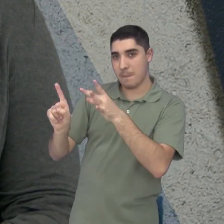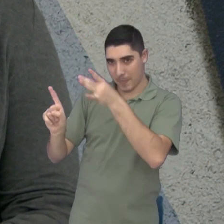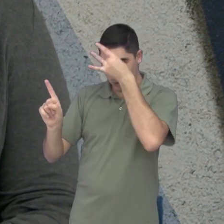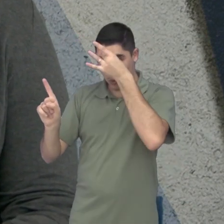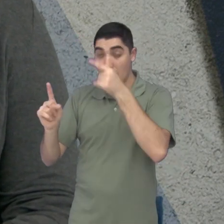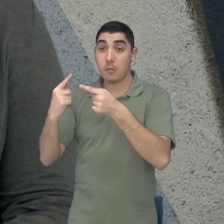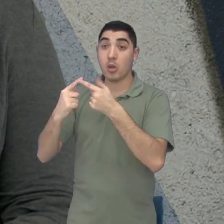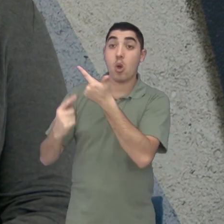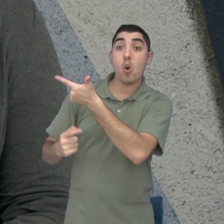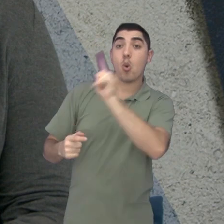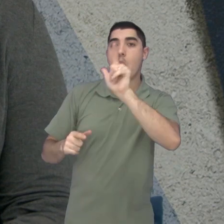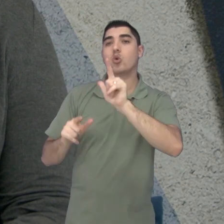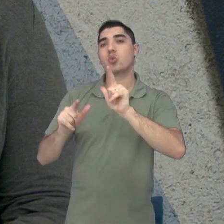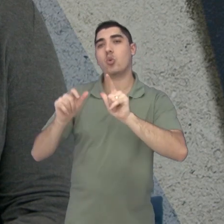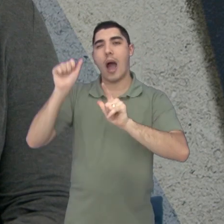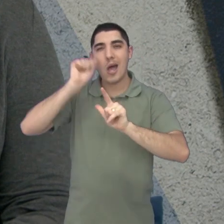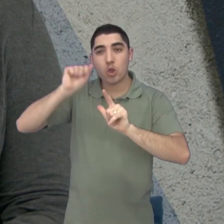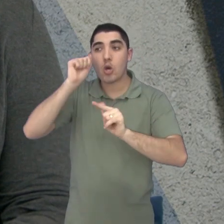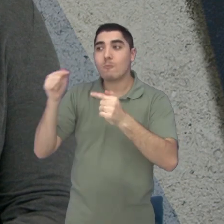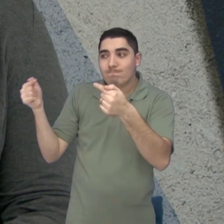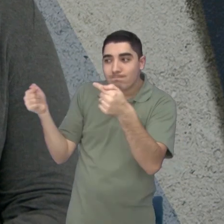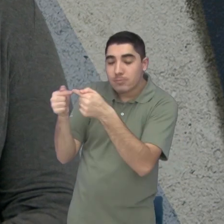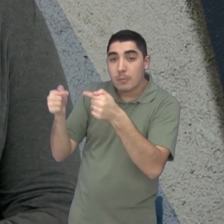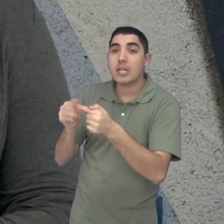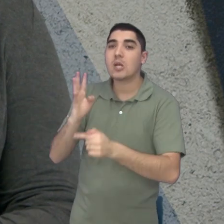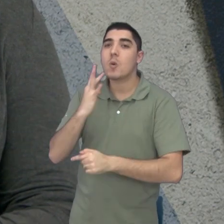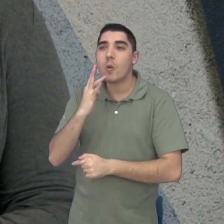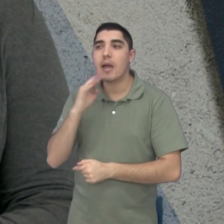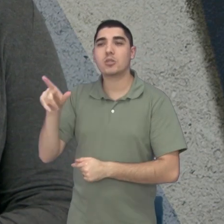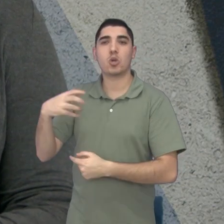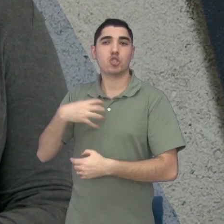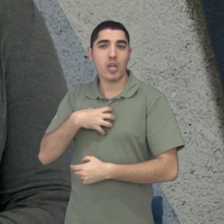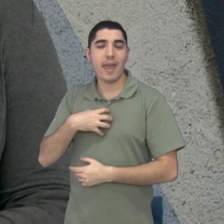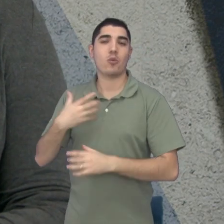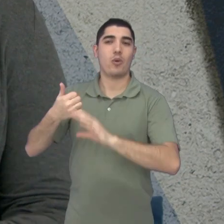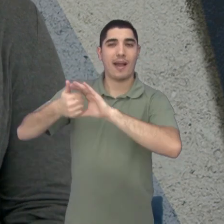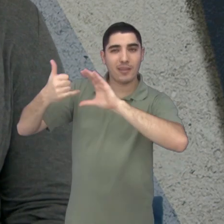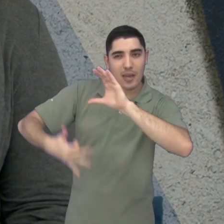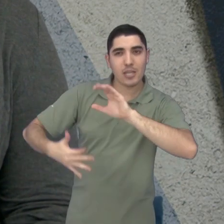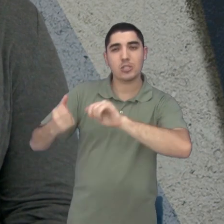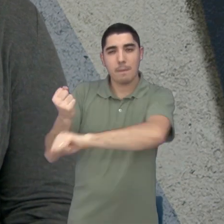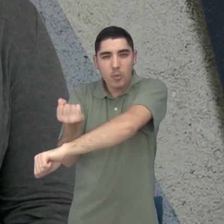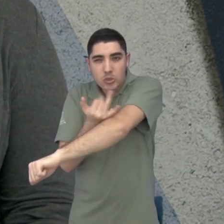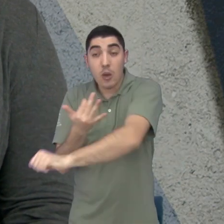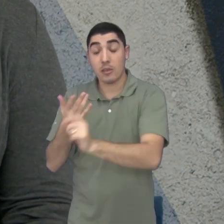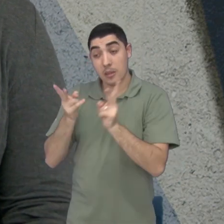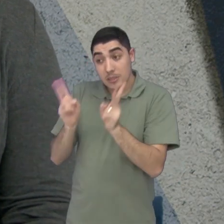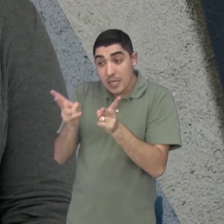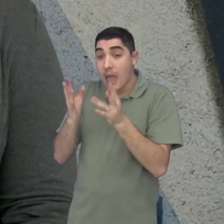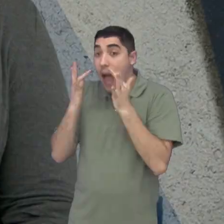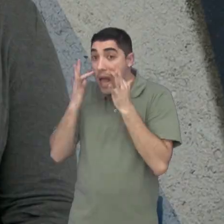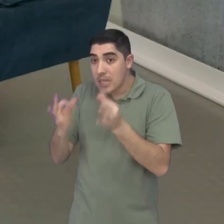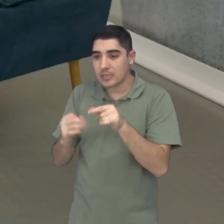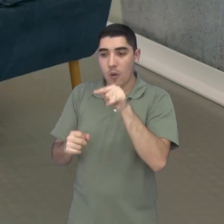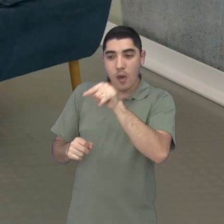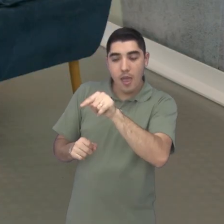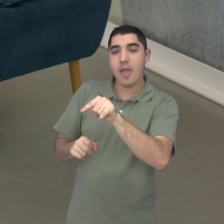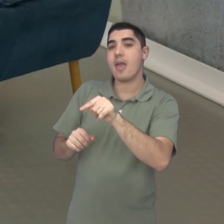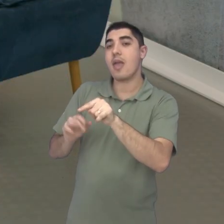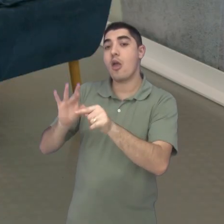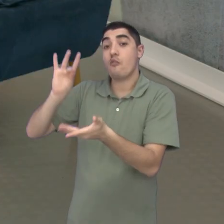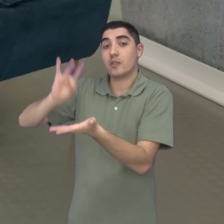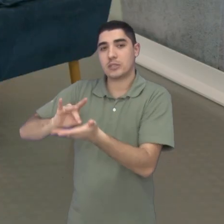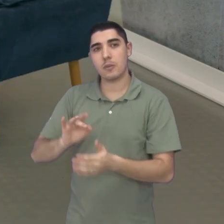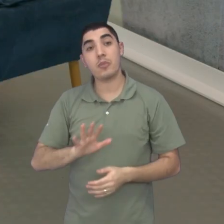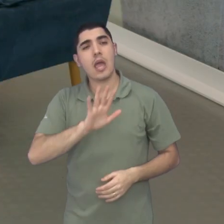ele já sabe a intenção, já sabe a personalidade. Então, é sempre bom ficar atento às coisas. É que aqui no Brasil,